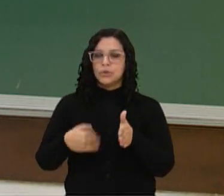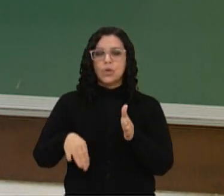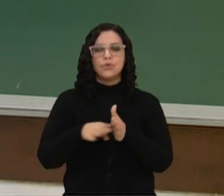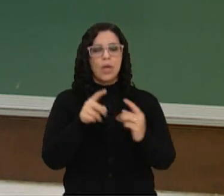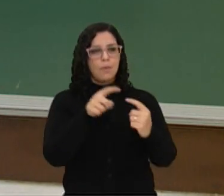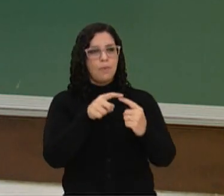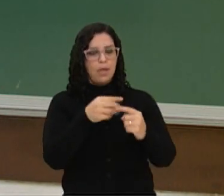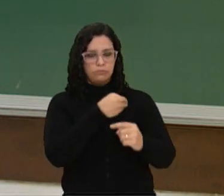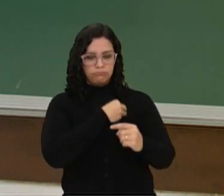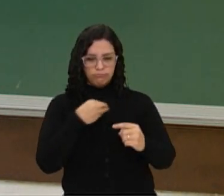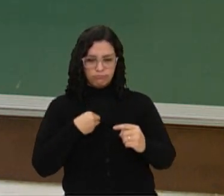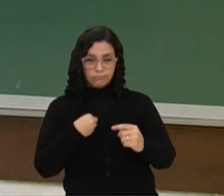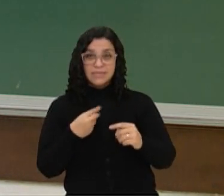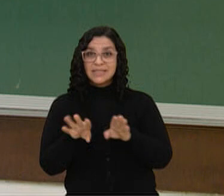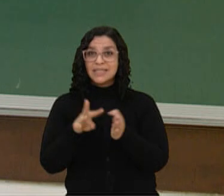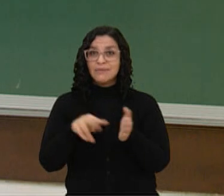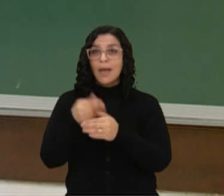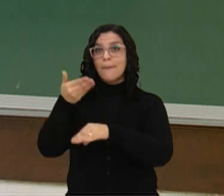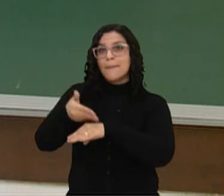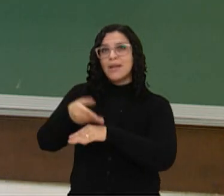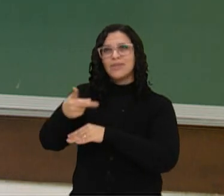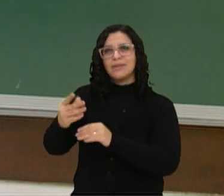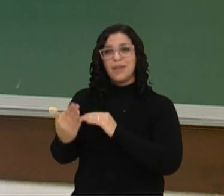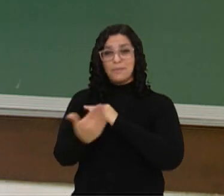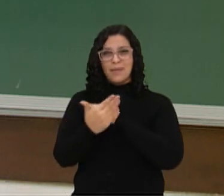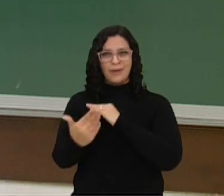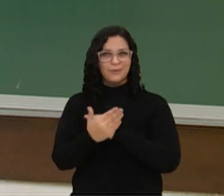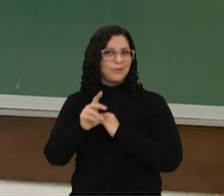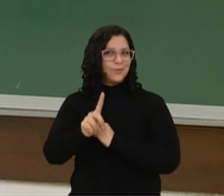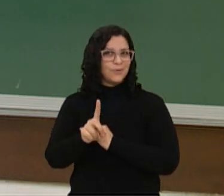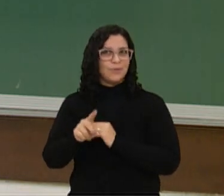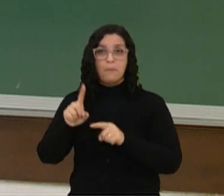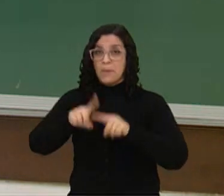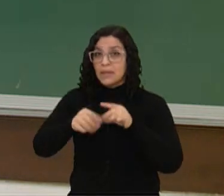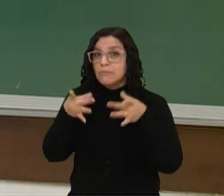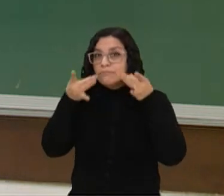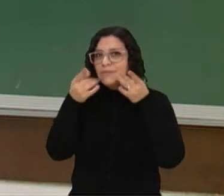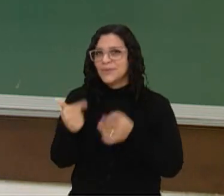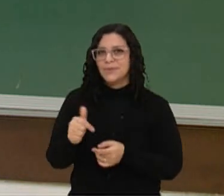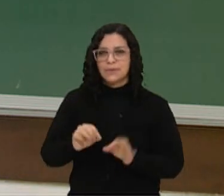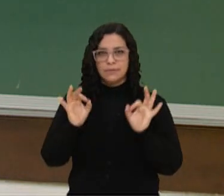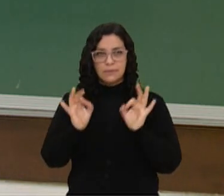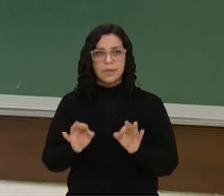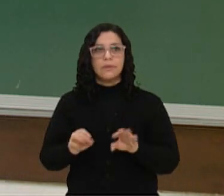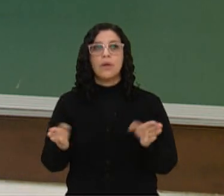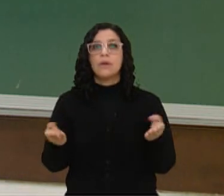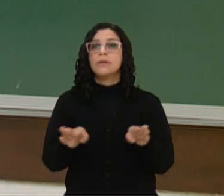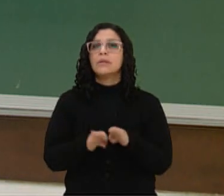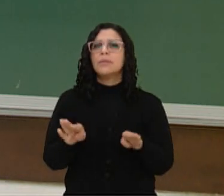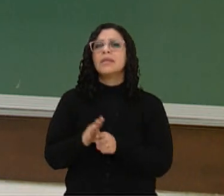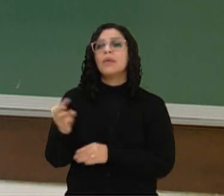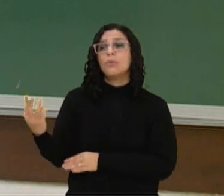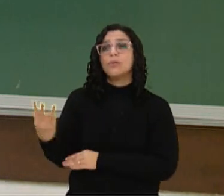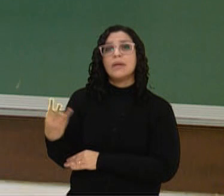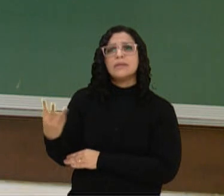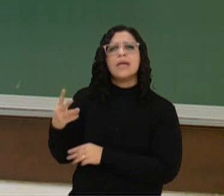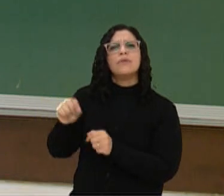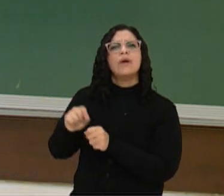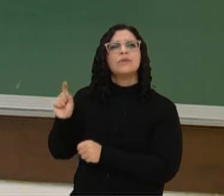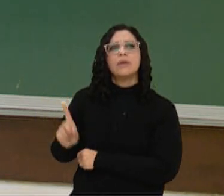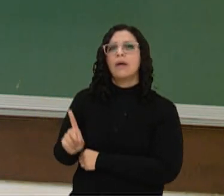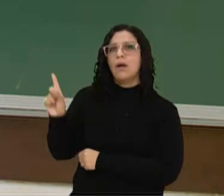vendendo um serviço, certo? Diferença ali para a gente entender. E atividades do setor terciário.